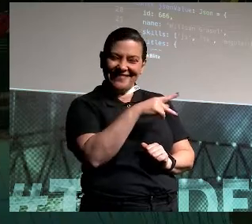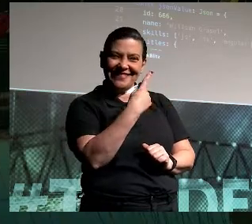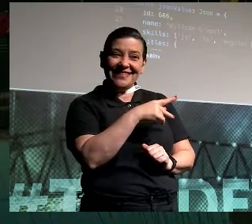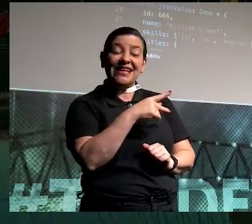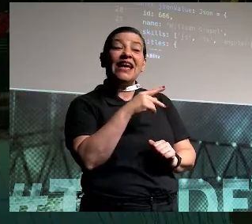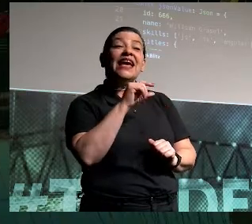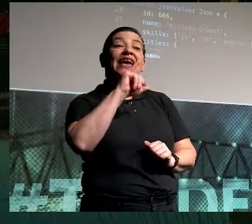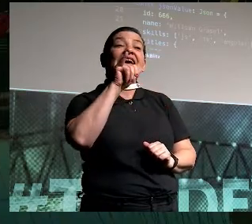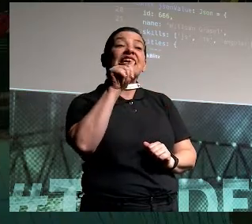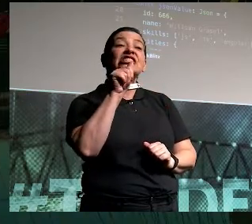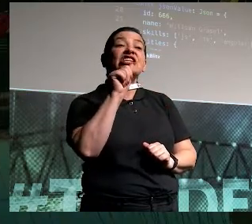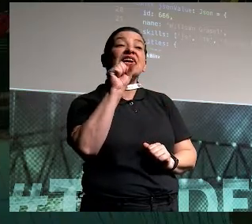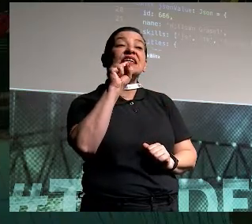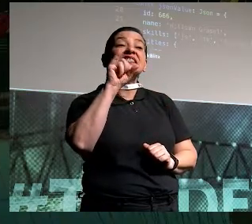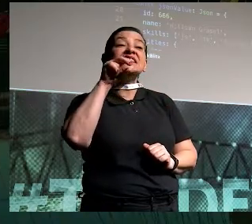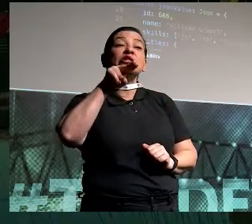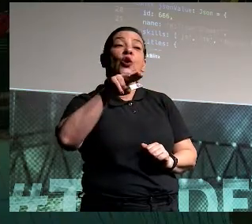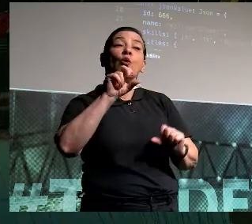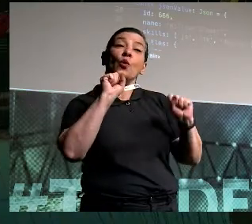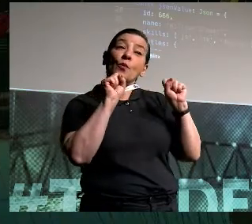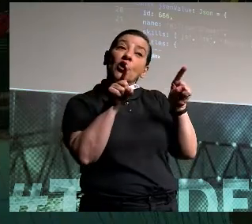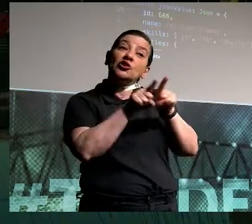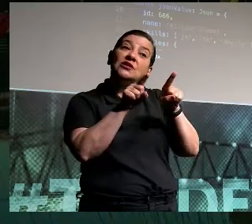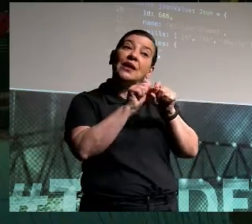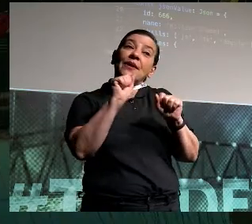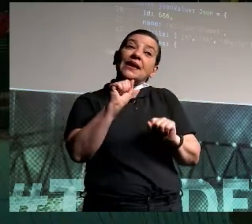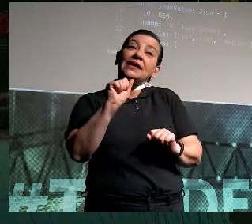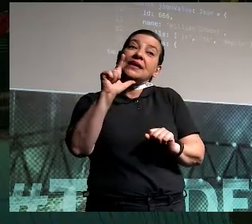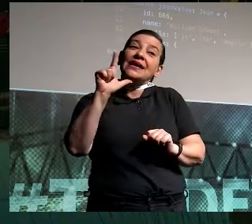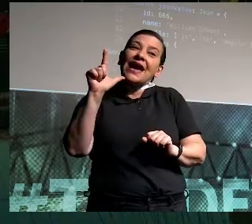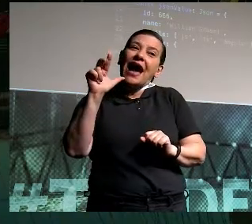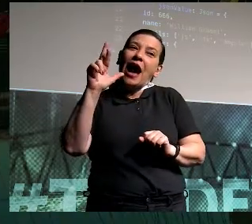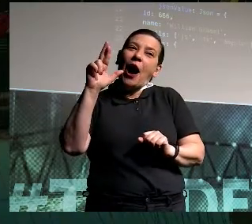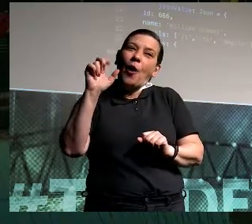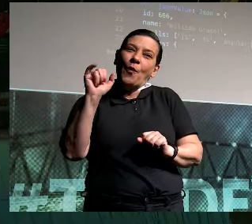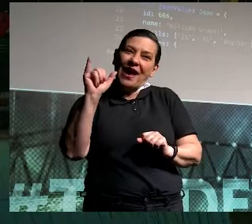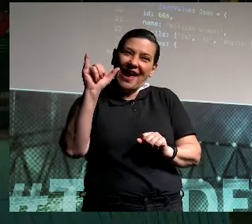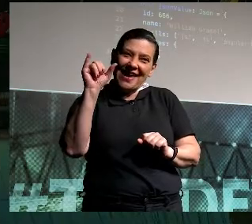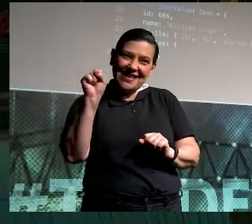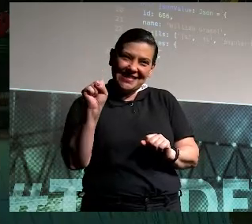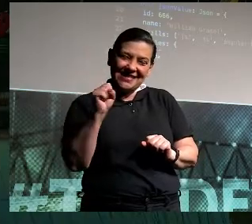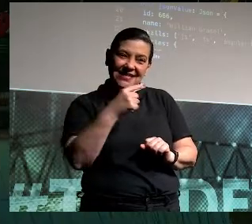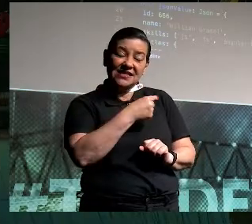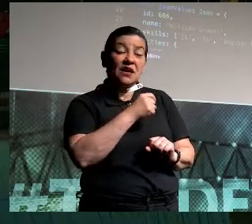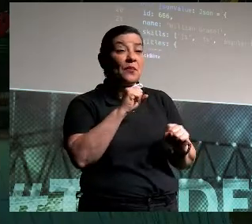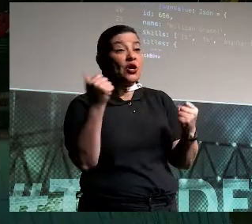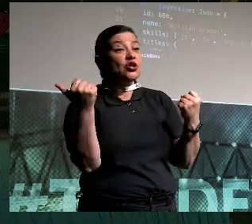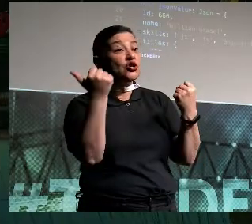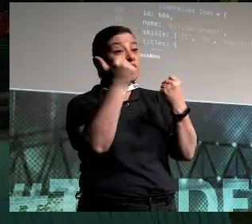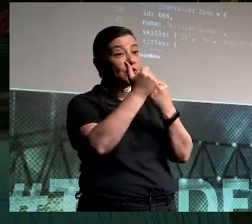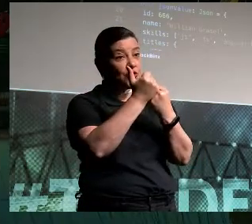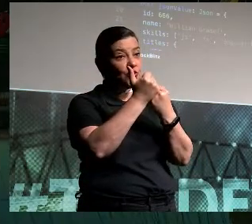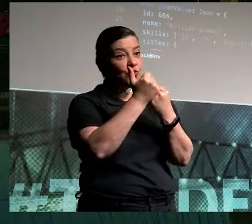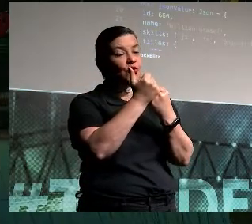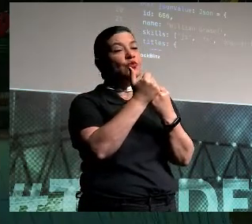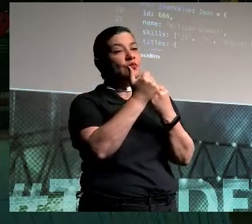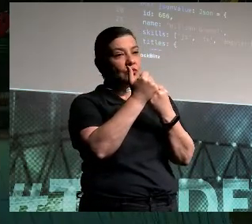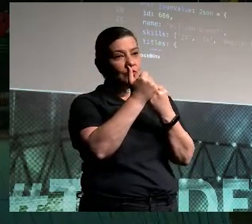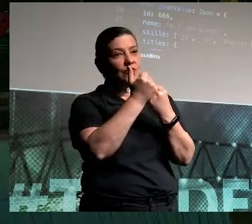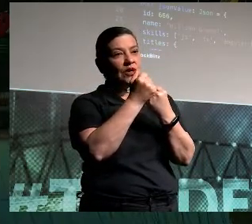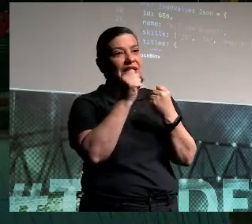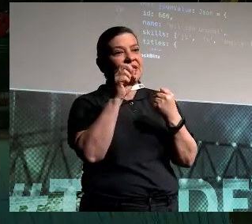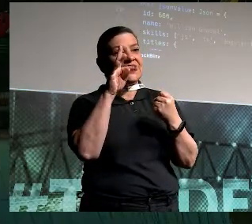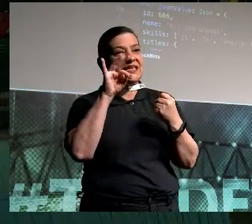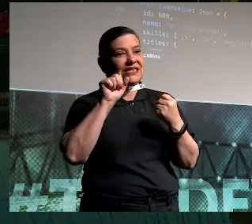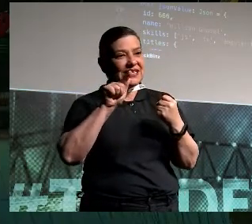esse JSON também pode ser um array dele mesmo. Isso daqui eu poderia substituir pelo record de string